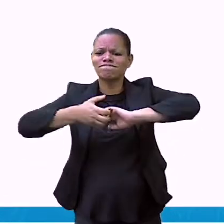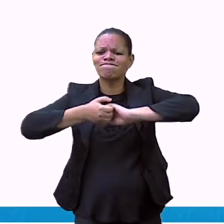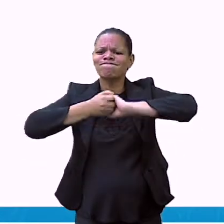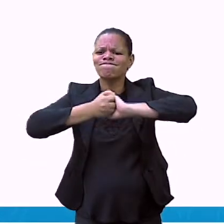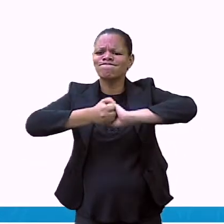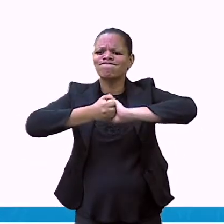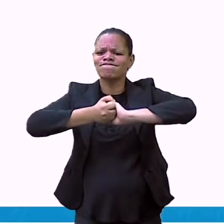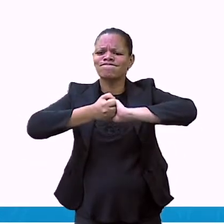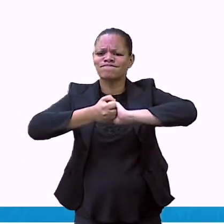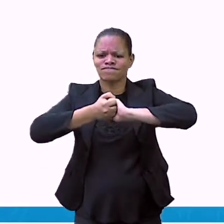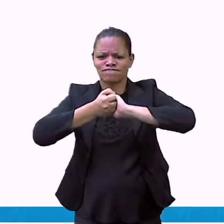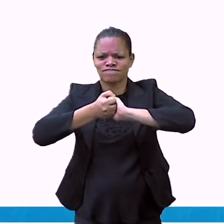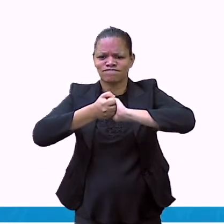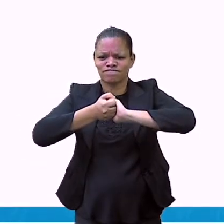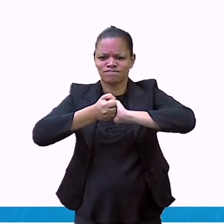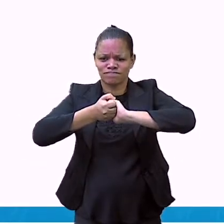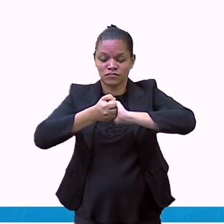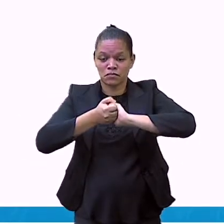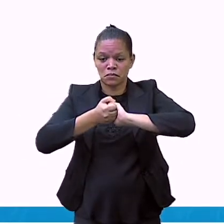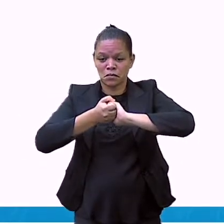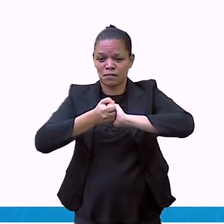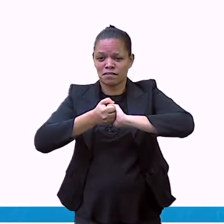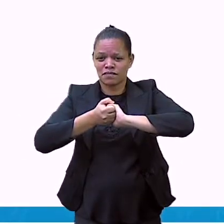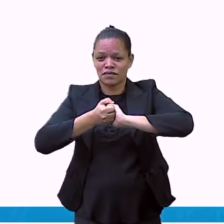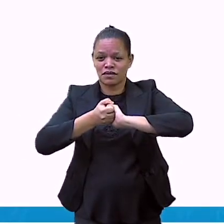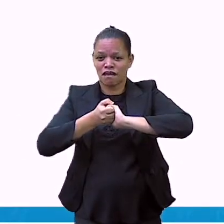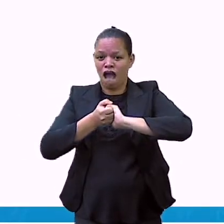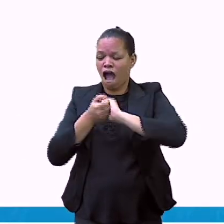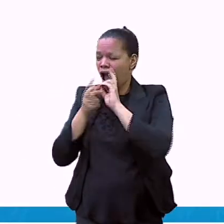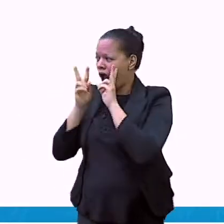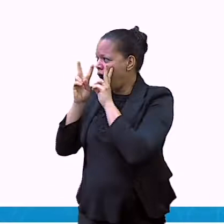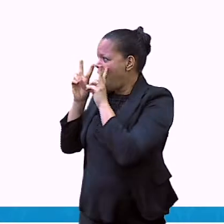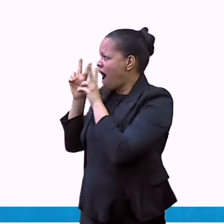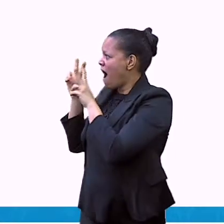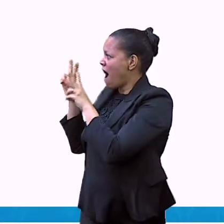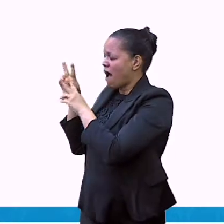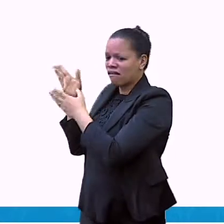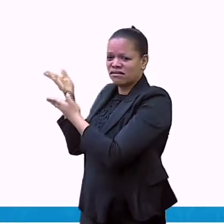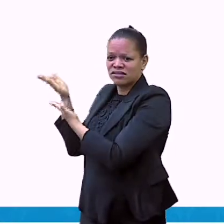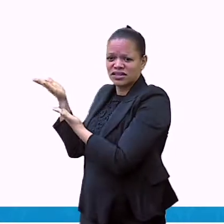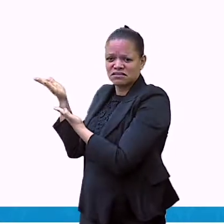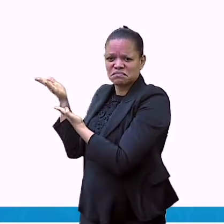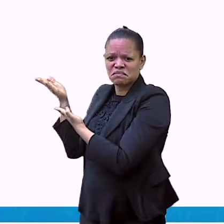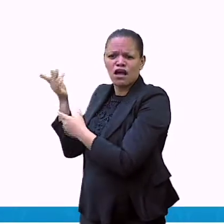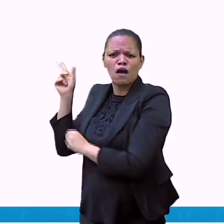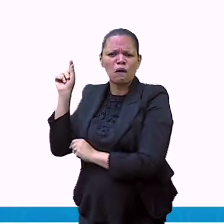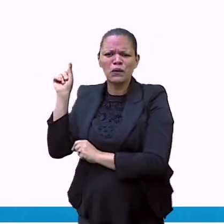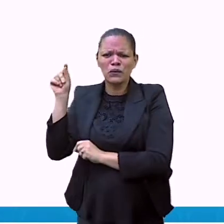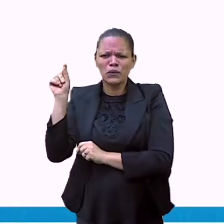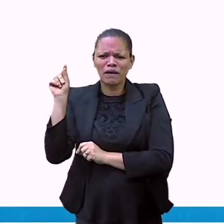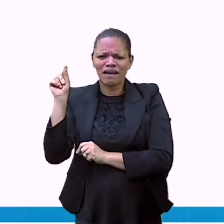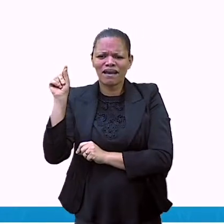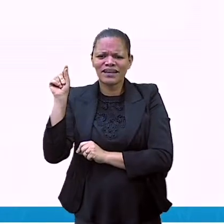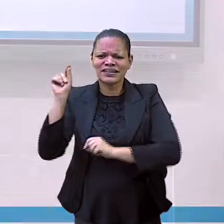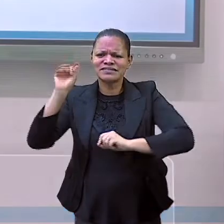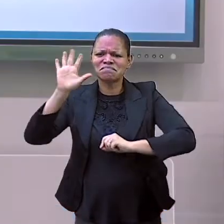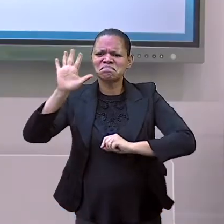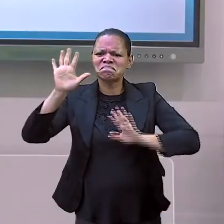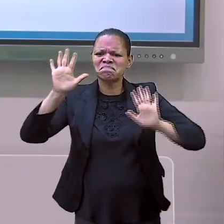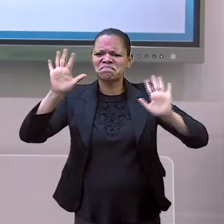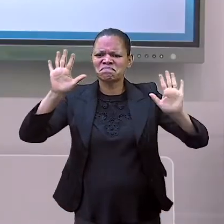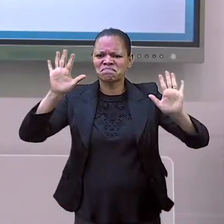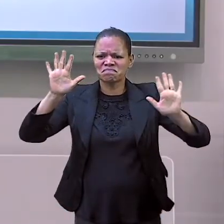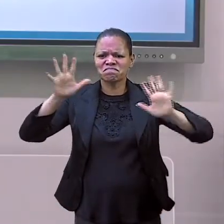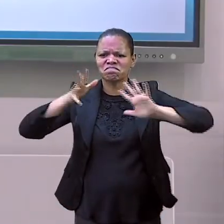essa coloração que deu aí na imagem ilustrativa, a gente está vendo que a nossa mão, o que ela